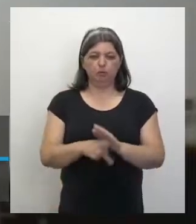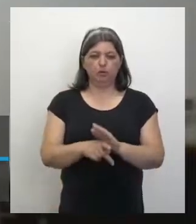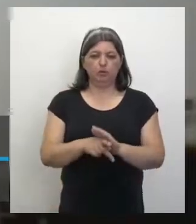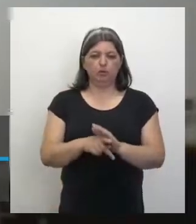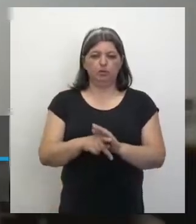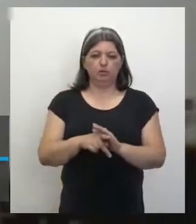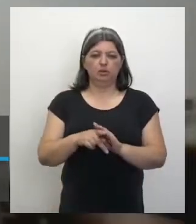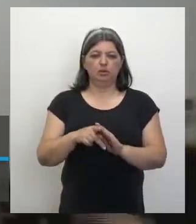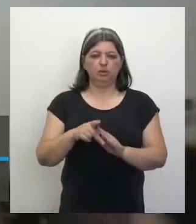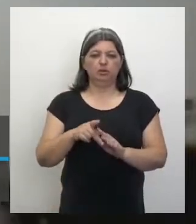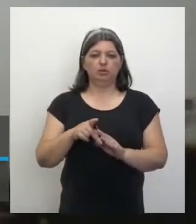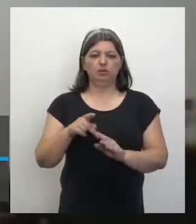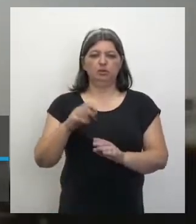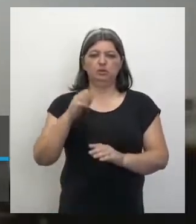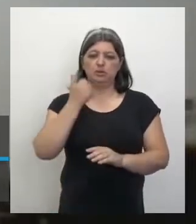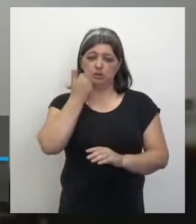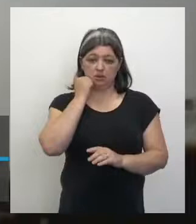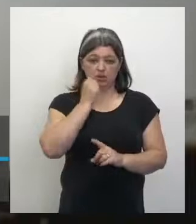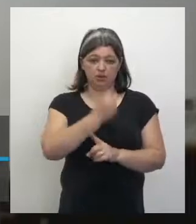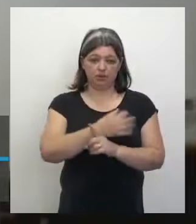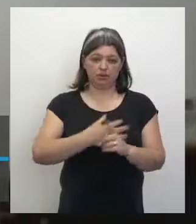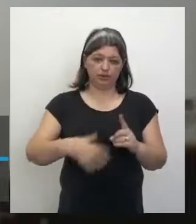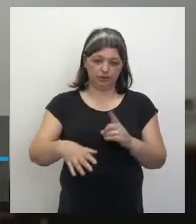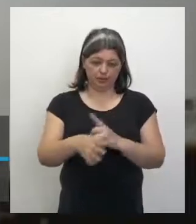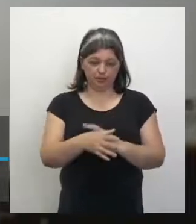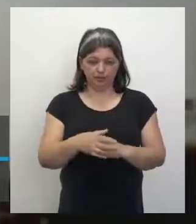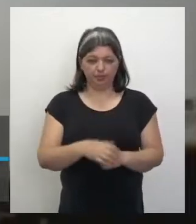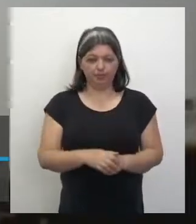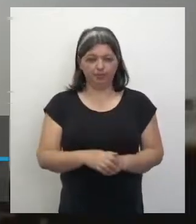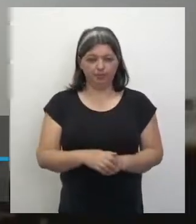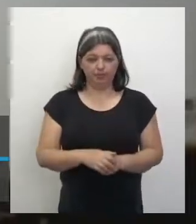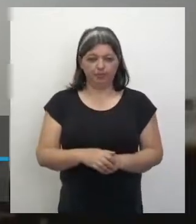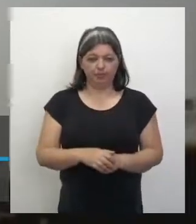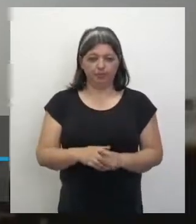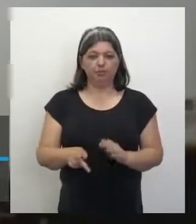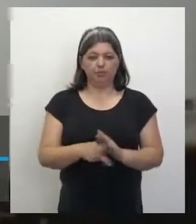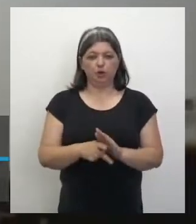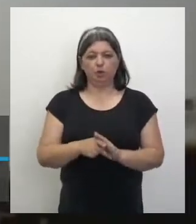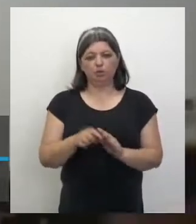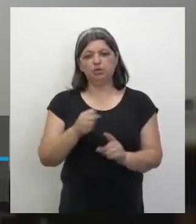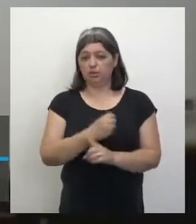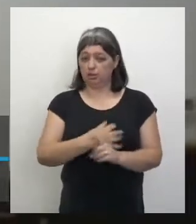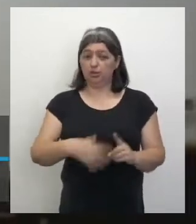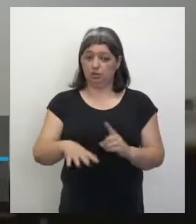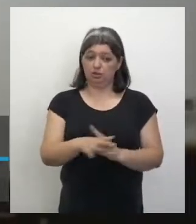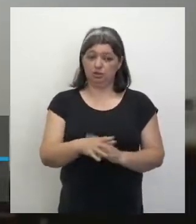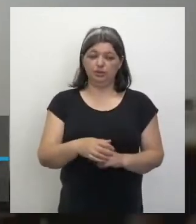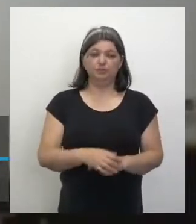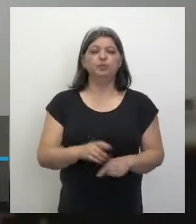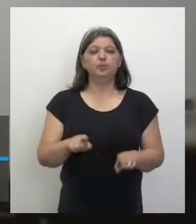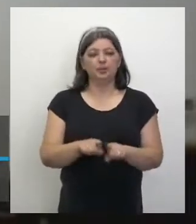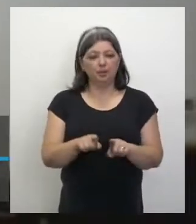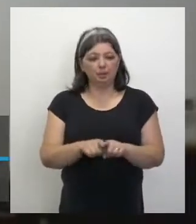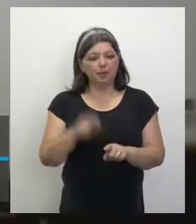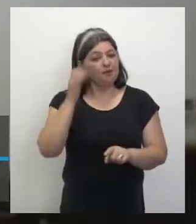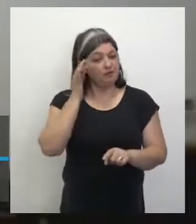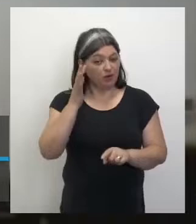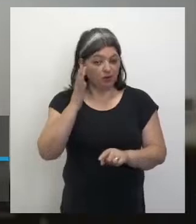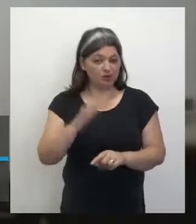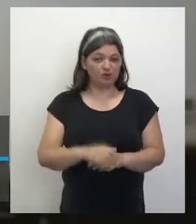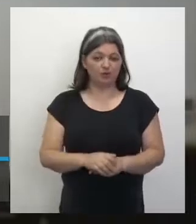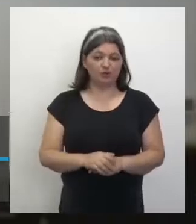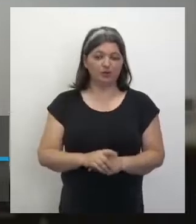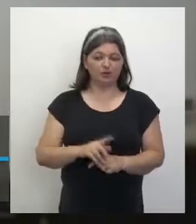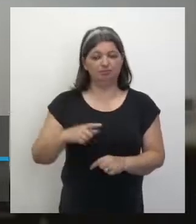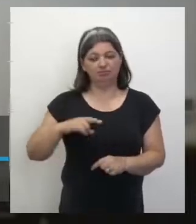eu procuro estar mais, assim, atuando na disciplina de sociologia, né? E também um pouco de filosofia quando eu tenho